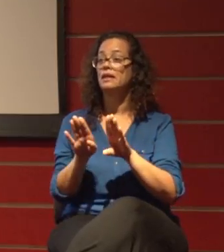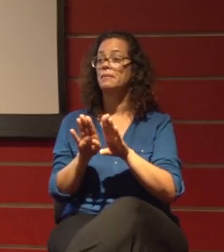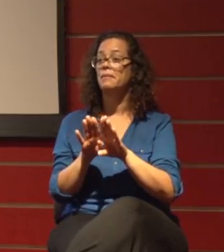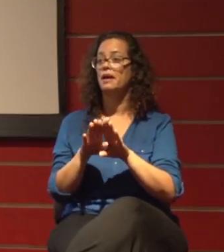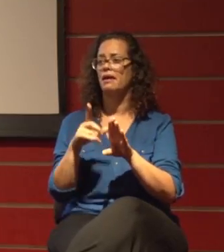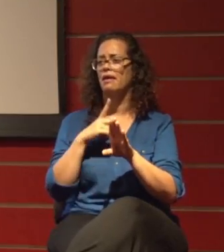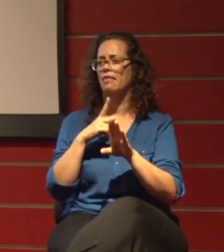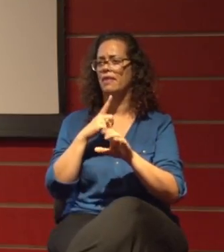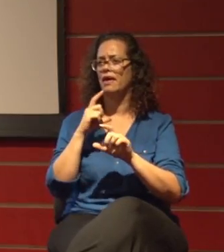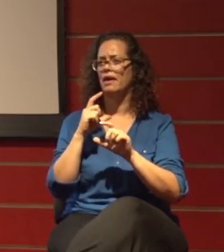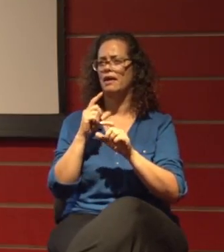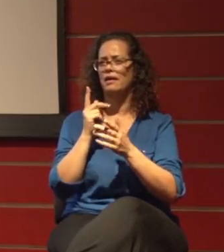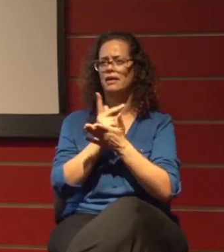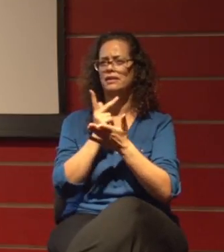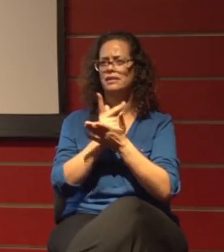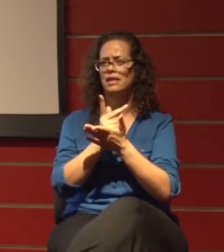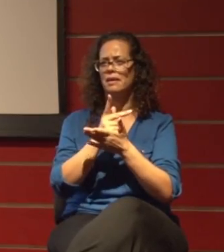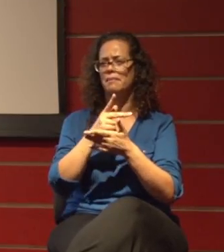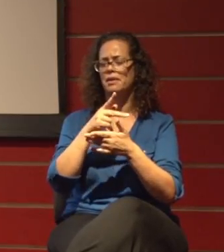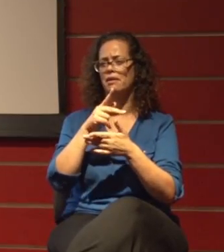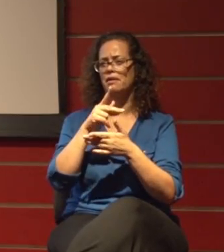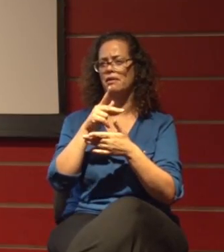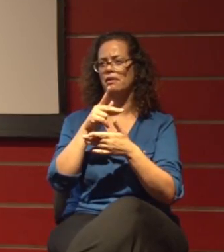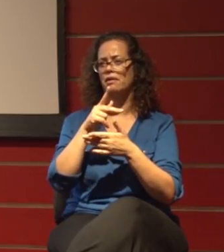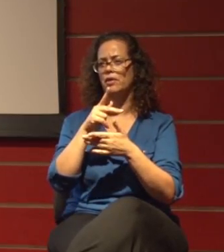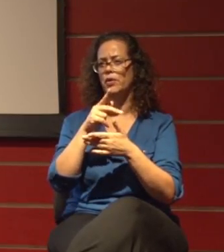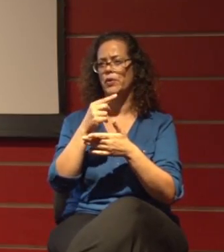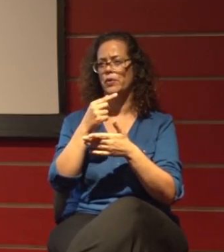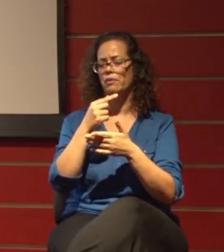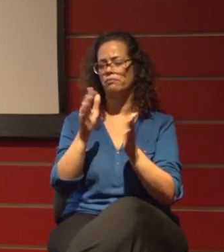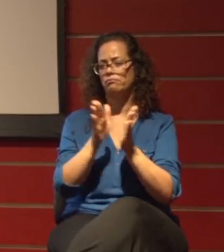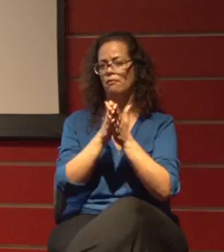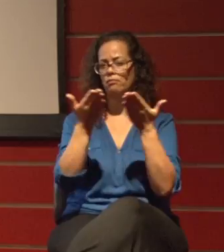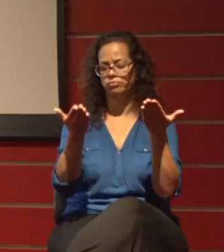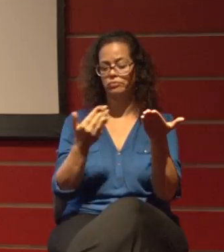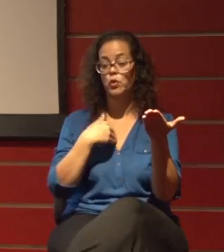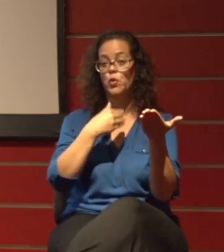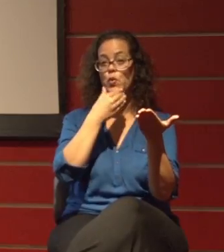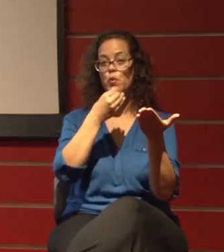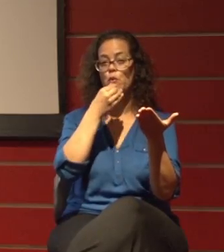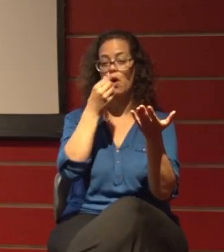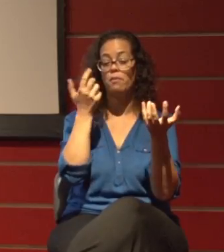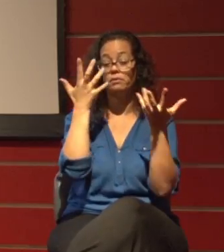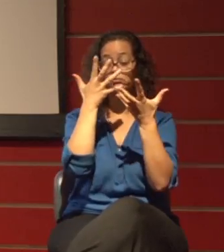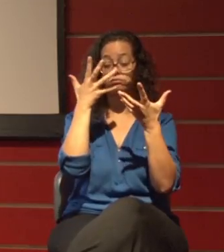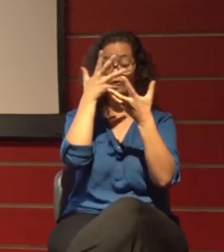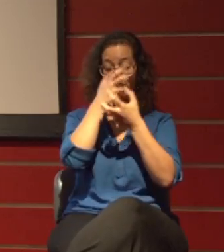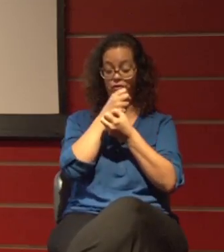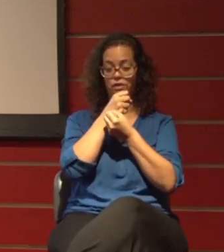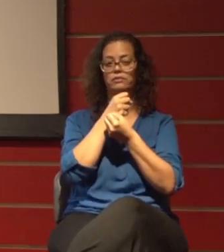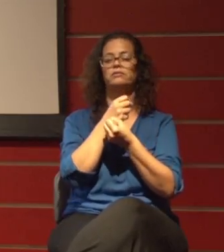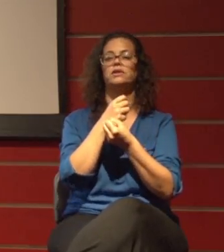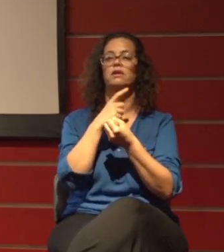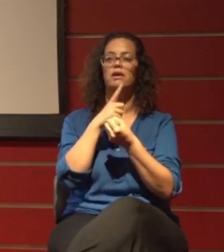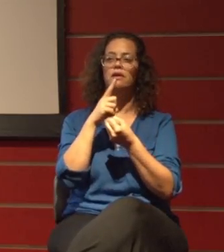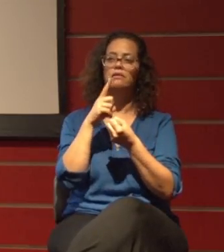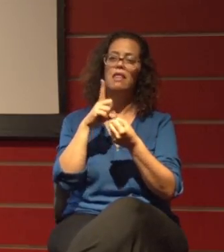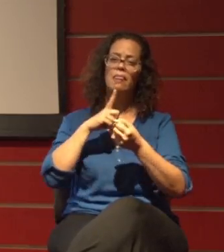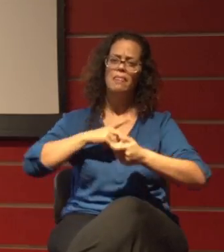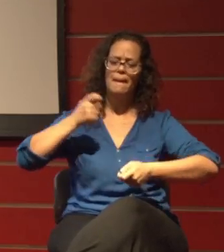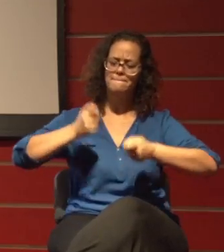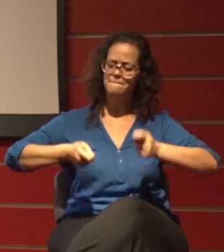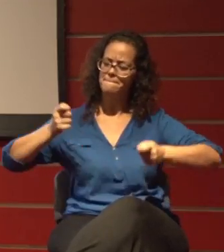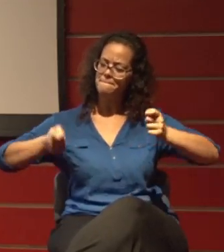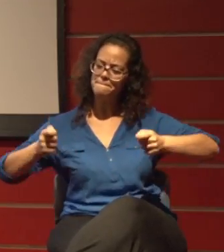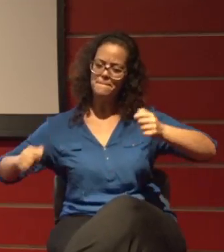tem citações assim diretas ele abre o Ralf helles né Um Homem Invisível que é um livro fundamental as bandas que tocam no clube